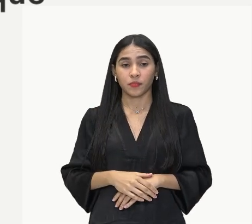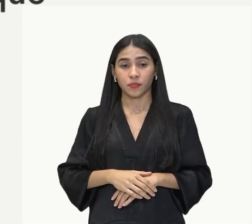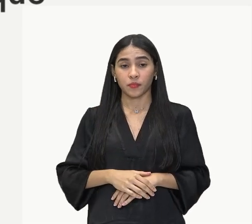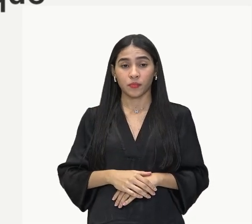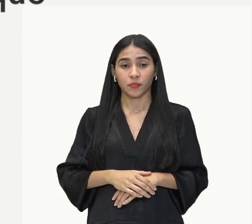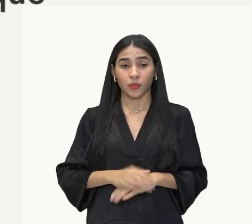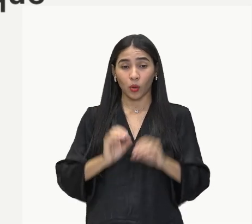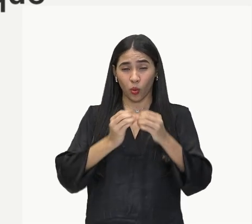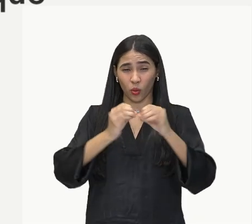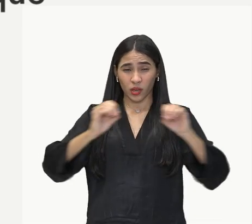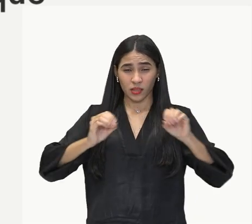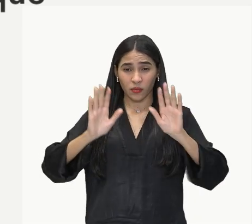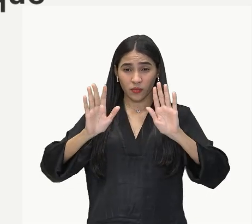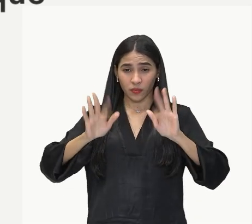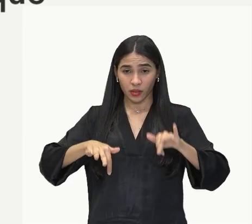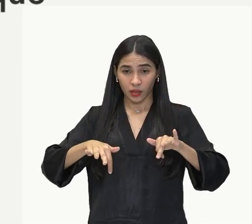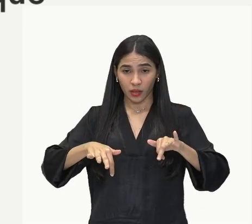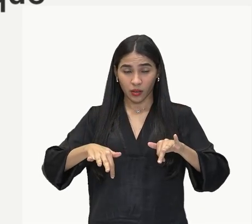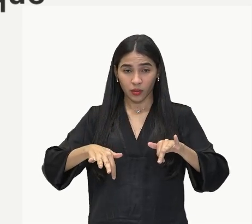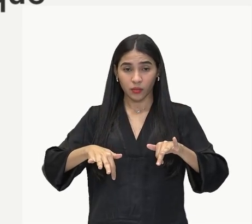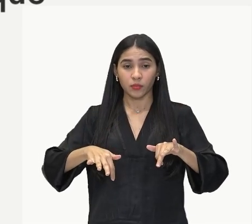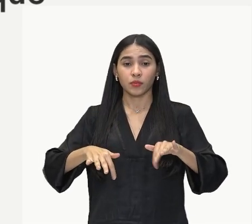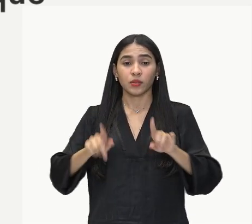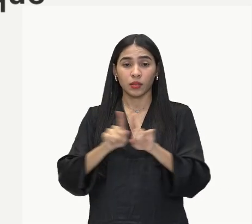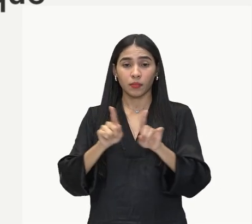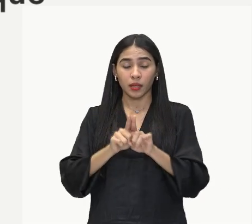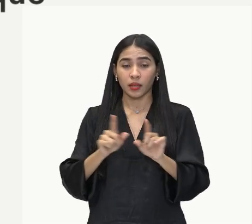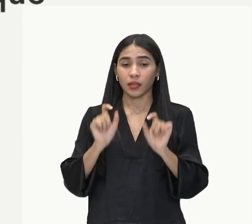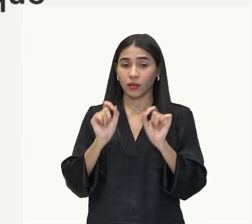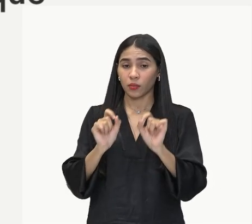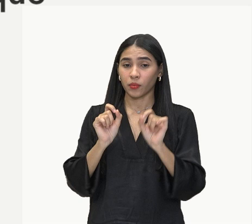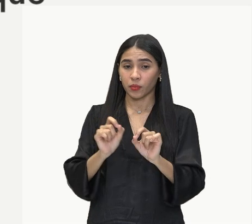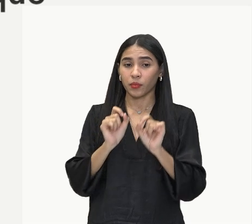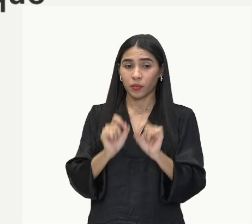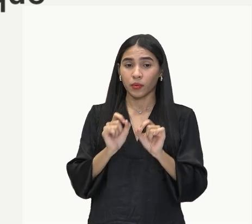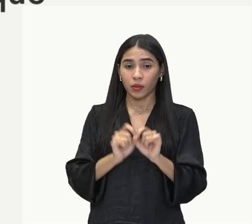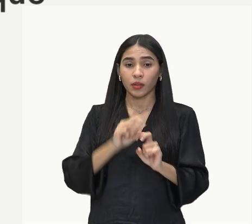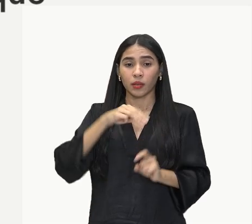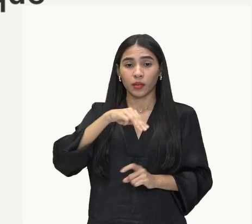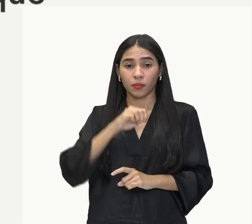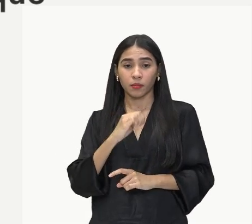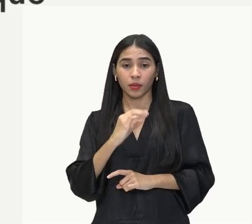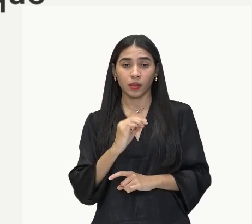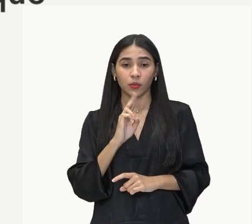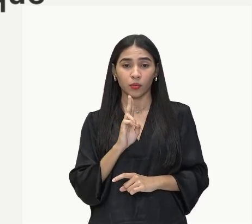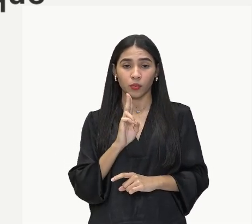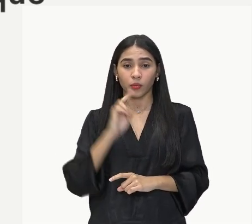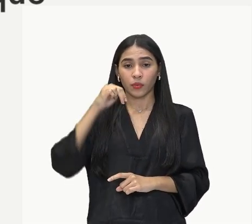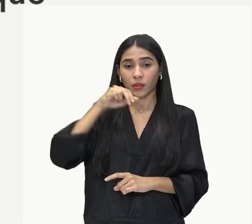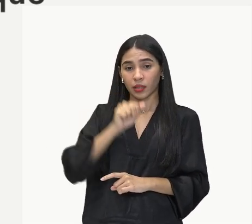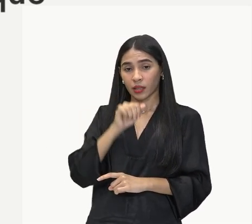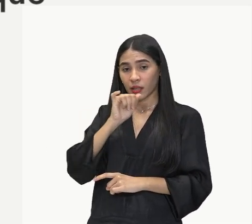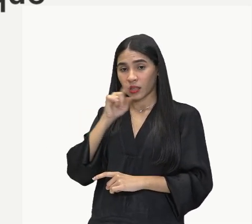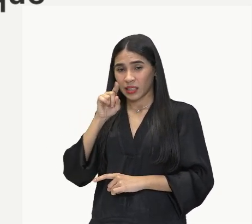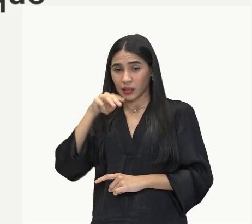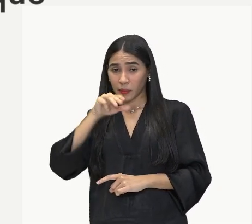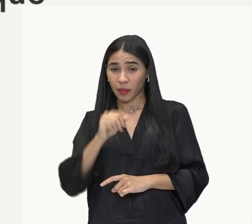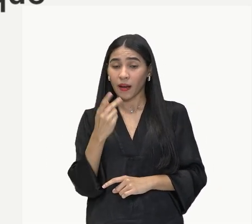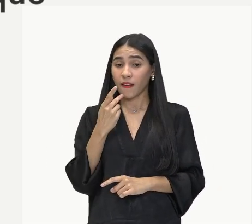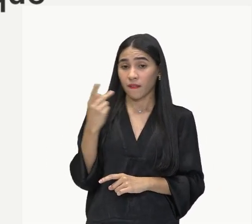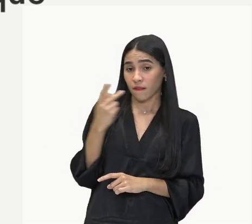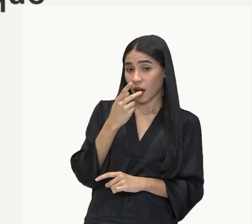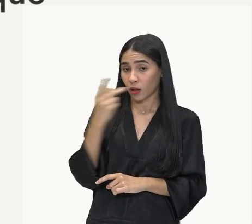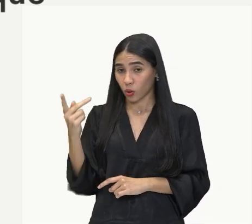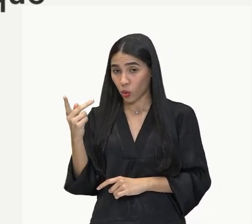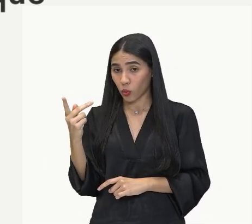última oração aqui, destacando para vocês, olha só, Macunaíma falou. Essa é a